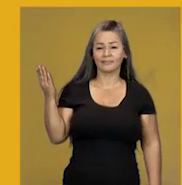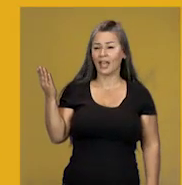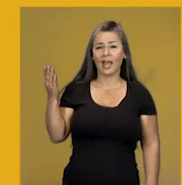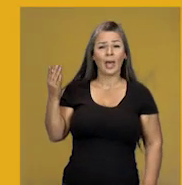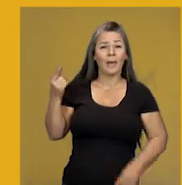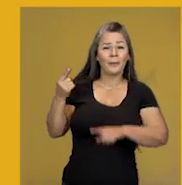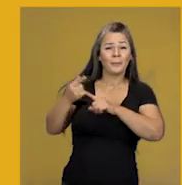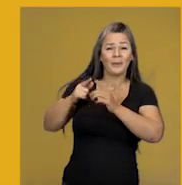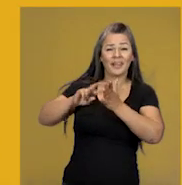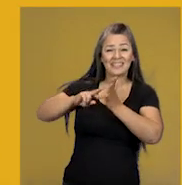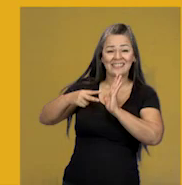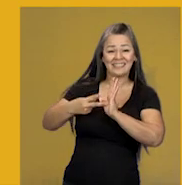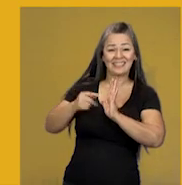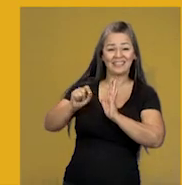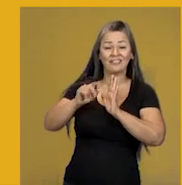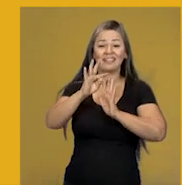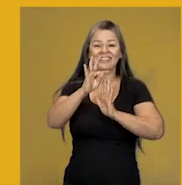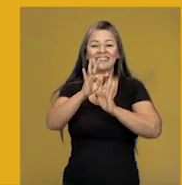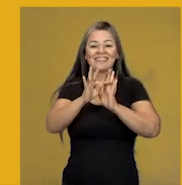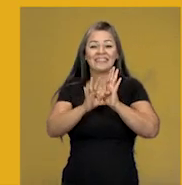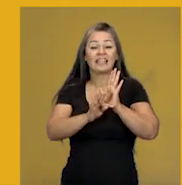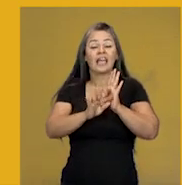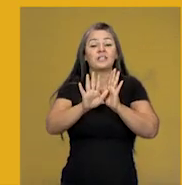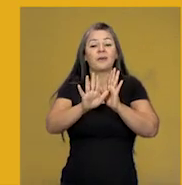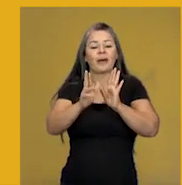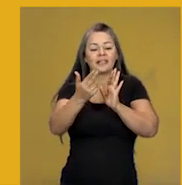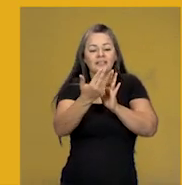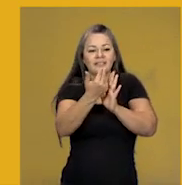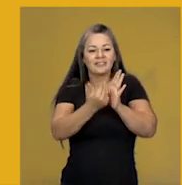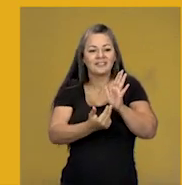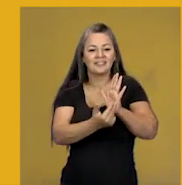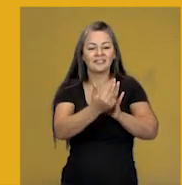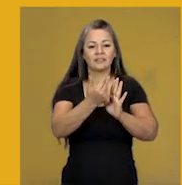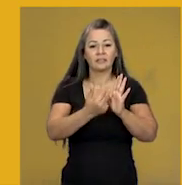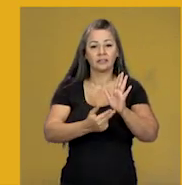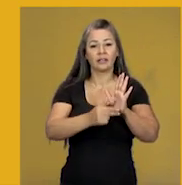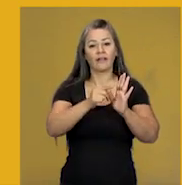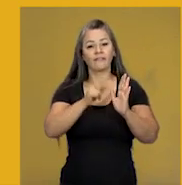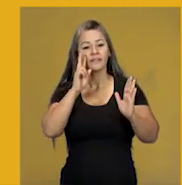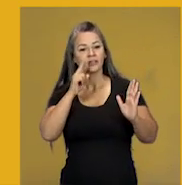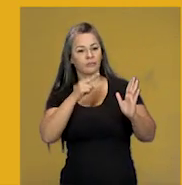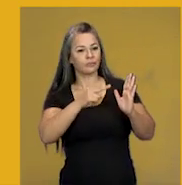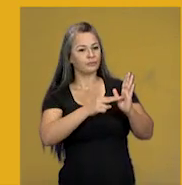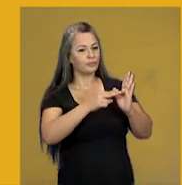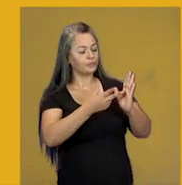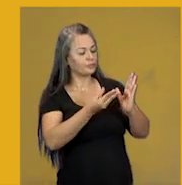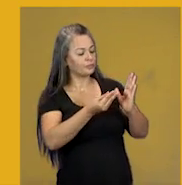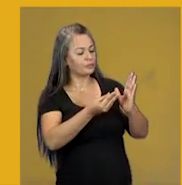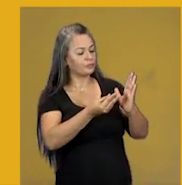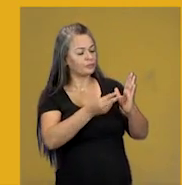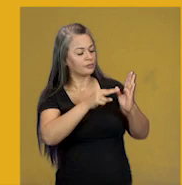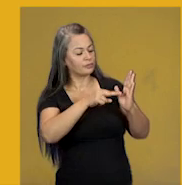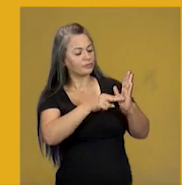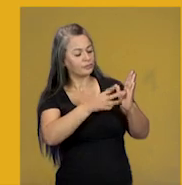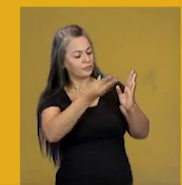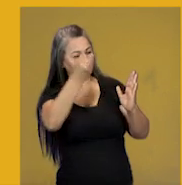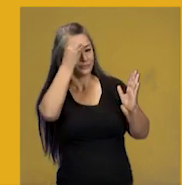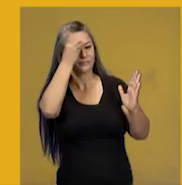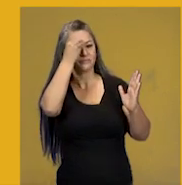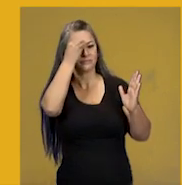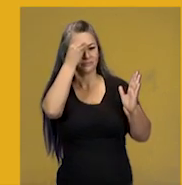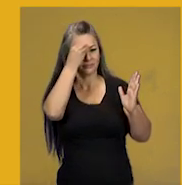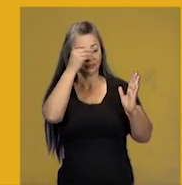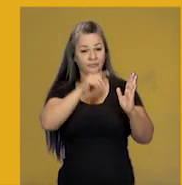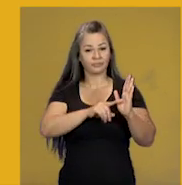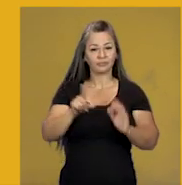forma de você interpretar aquilo que está sendo dito em relação ao conteúdo, à temática, aquilo que a gente quer trabalhar, tá? Primeiro, então,